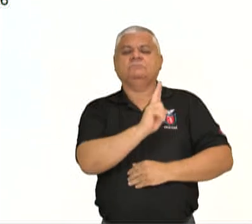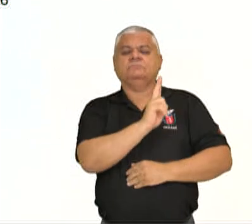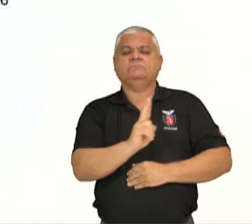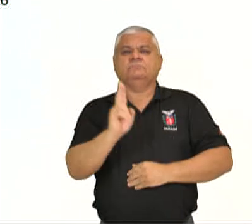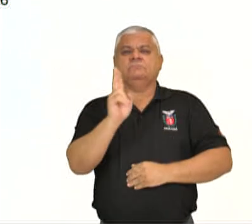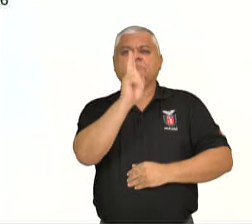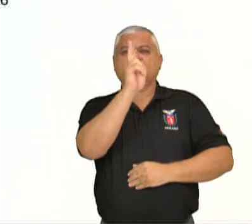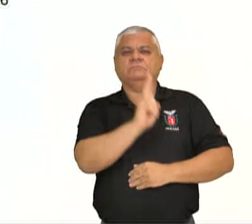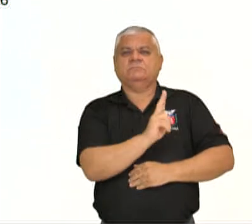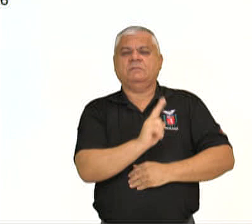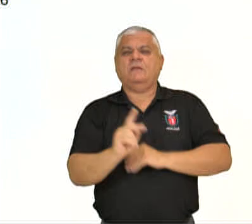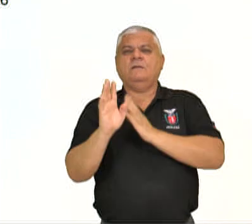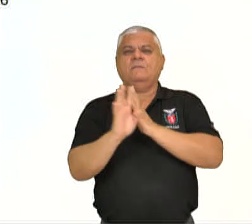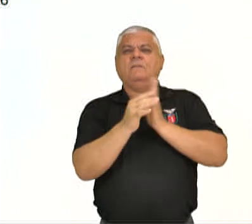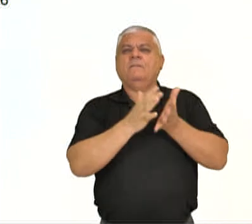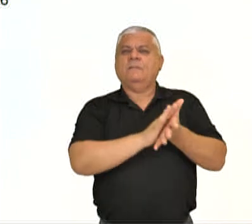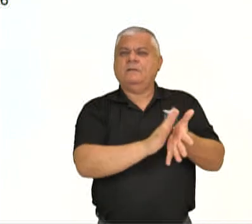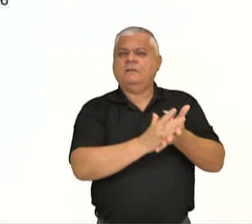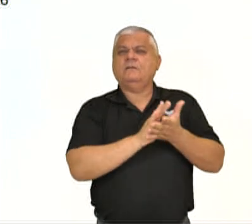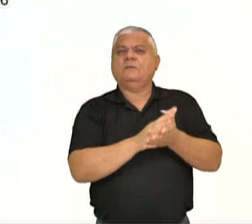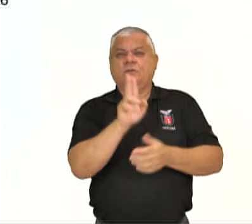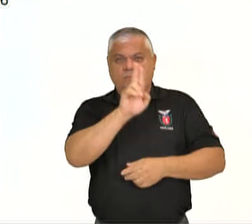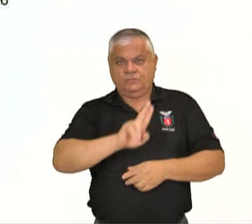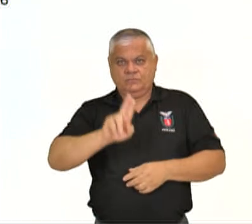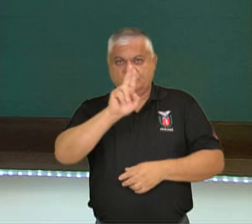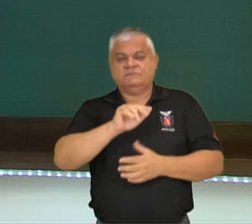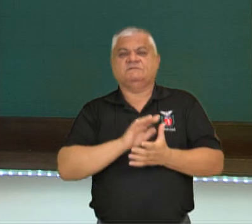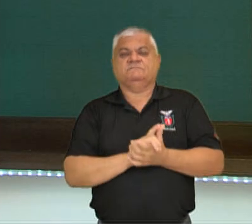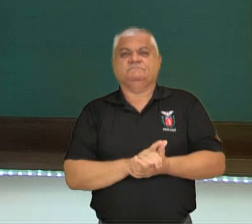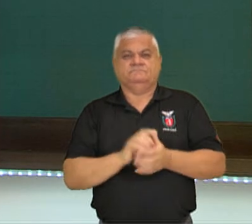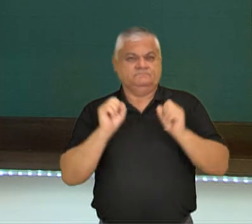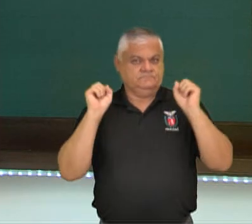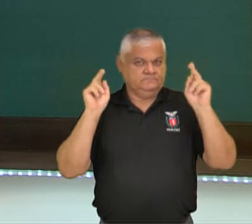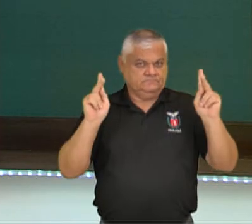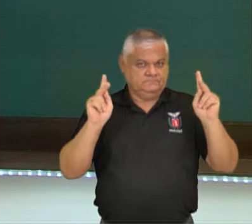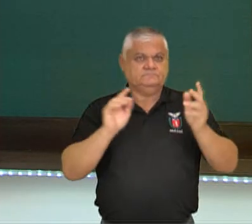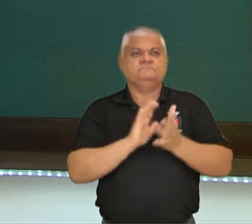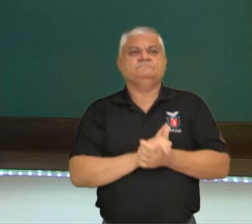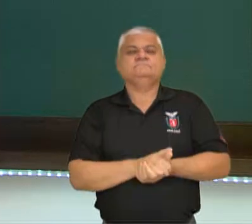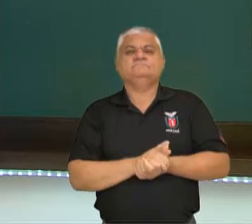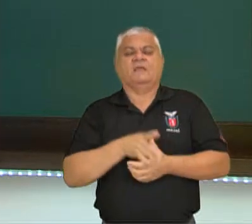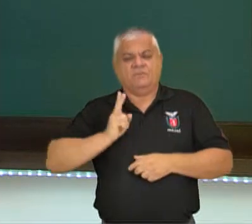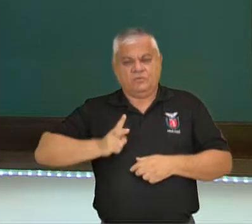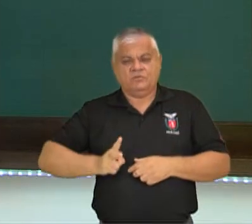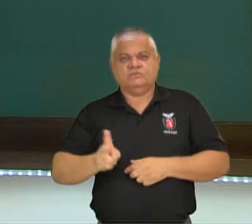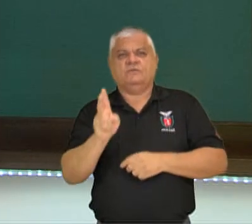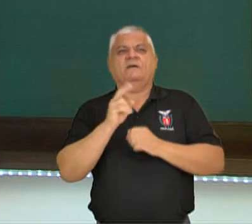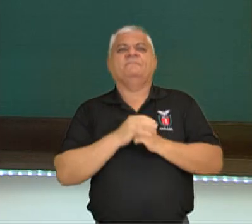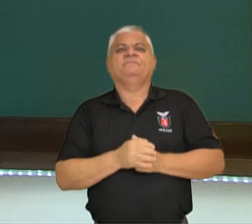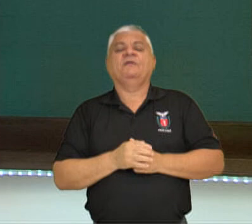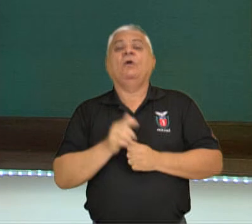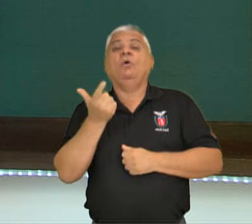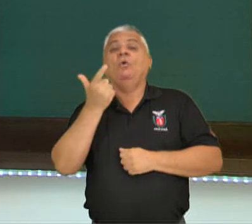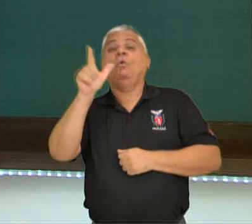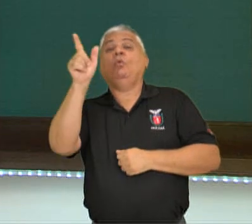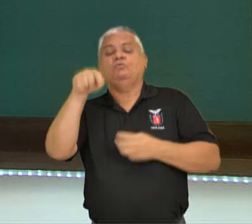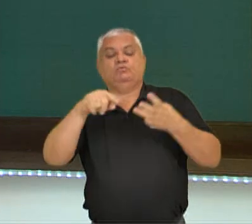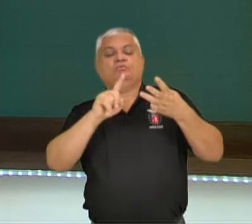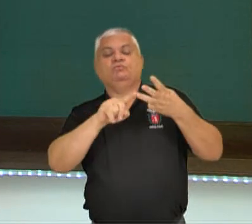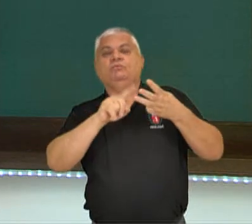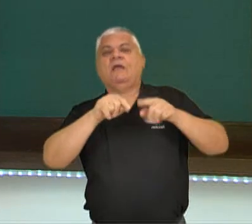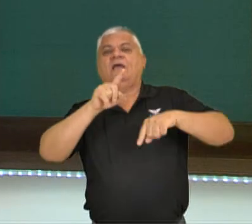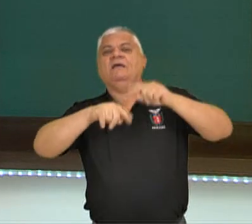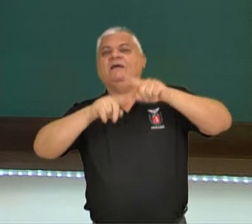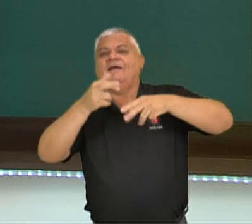né, da religião católica, ok? Então, falamos do pandeiro, continuamos agora, a gente vai conhecer um pouquinho